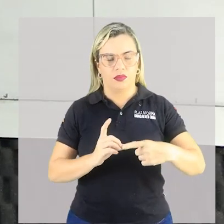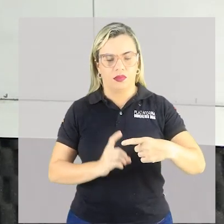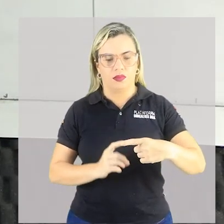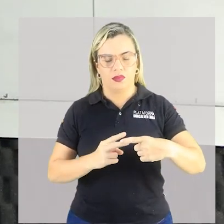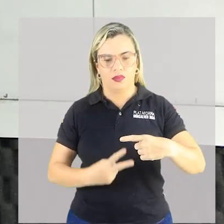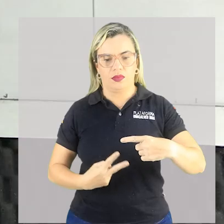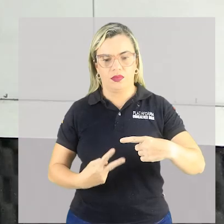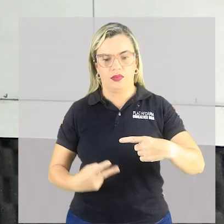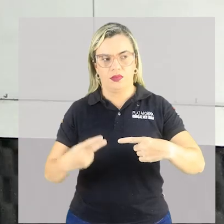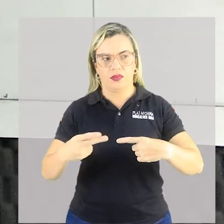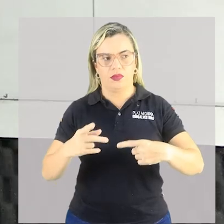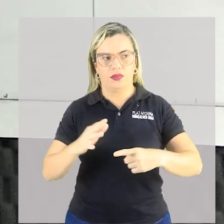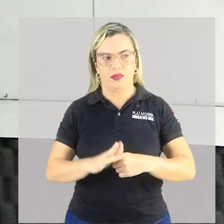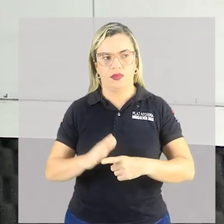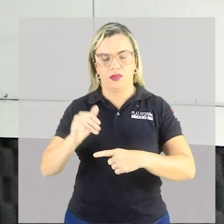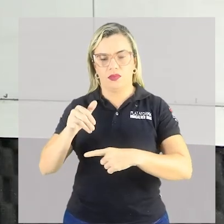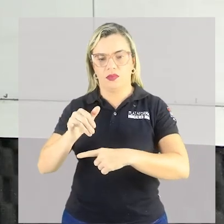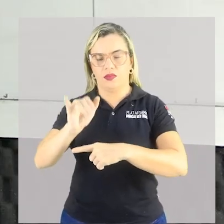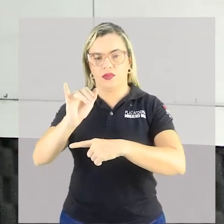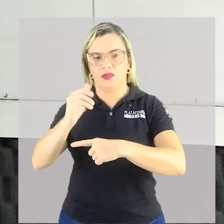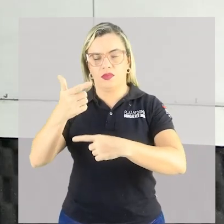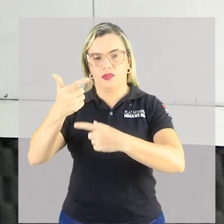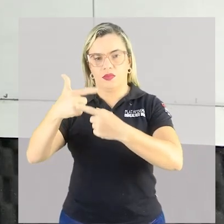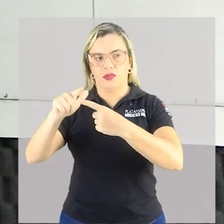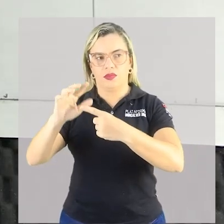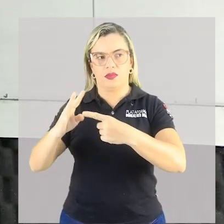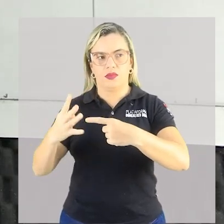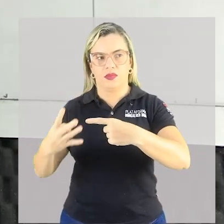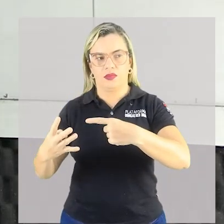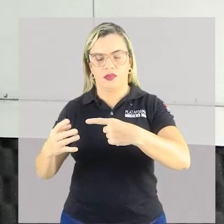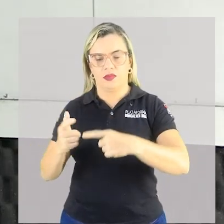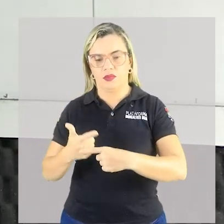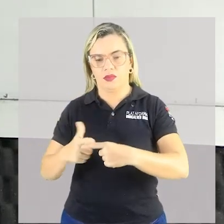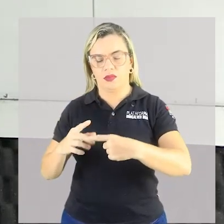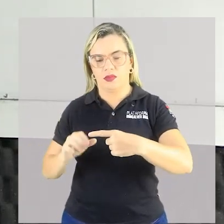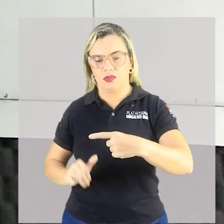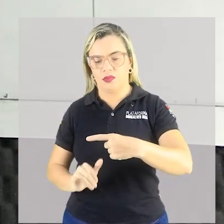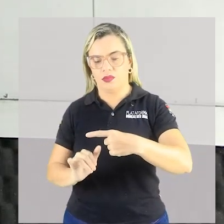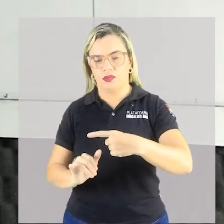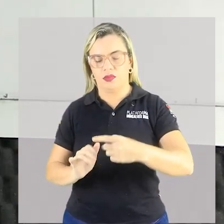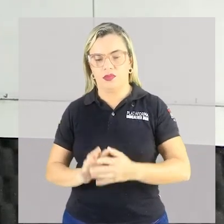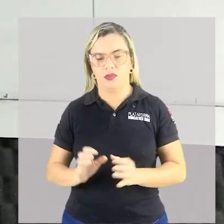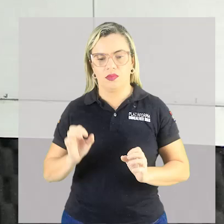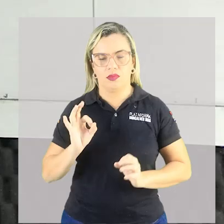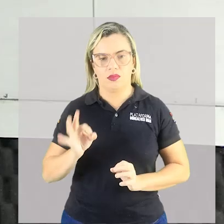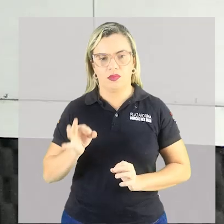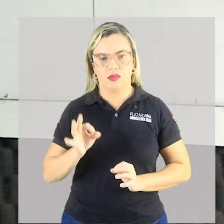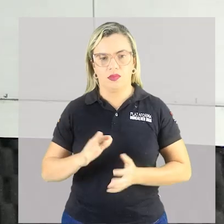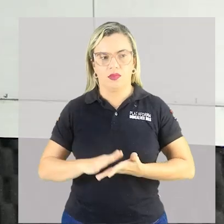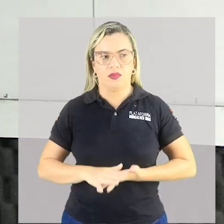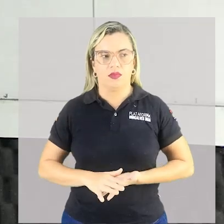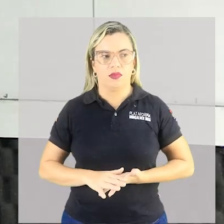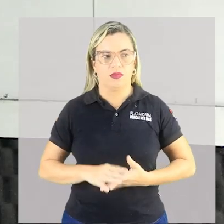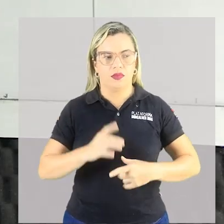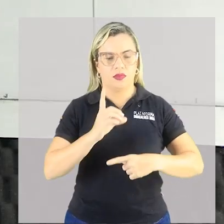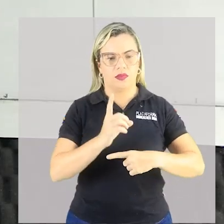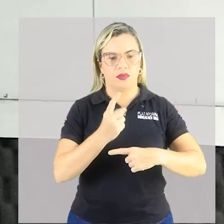a Y sobre 4 dividido para quem? Para Y, tá? Então,